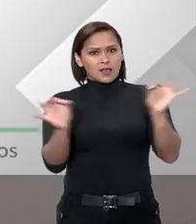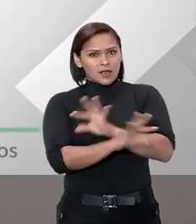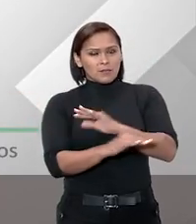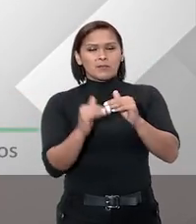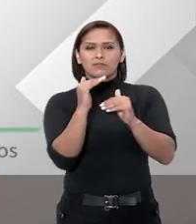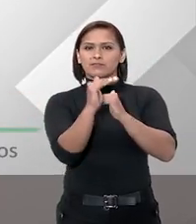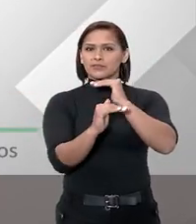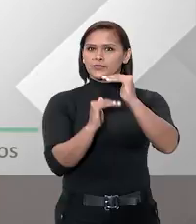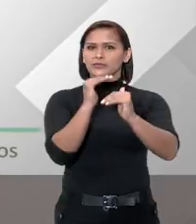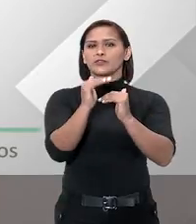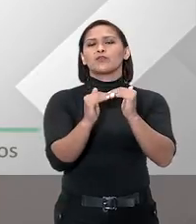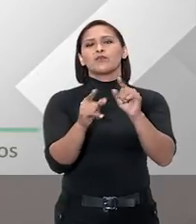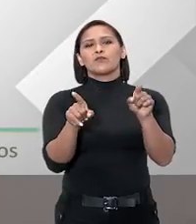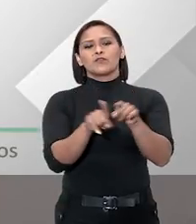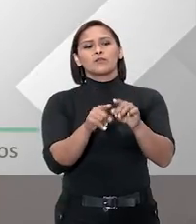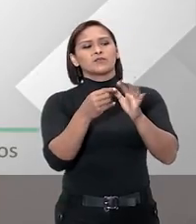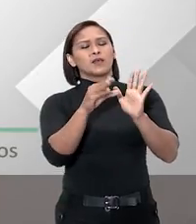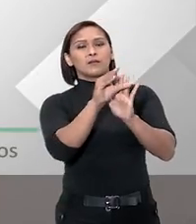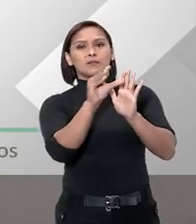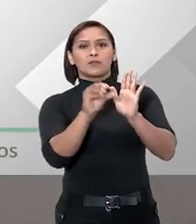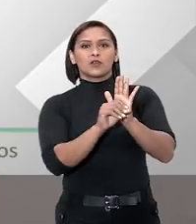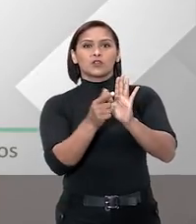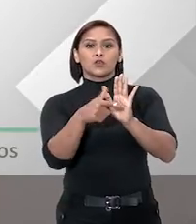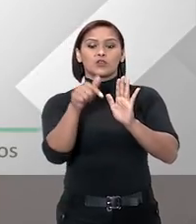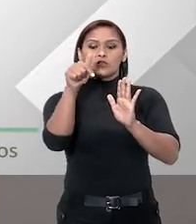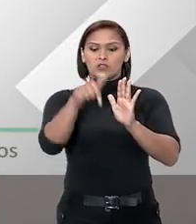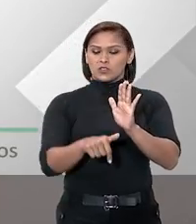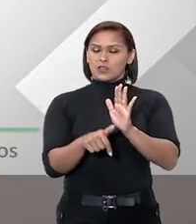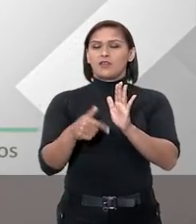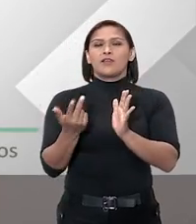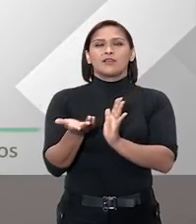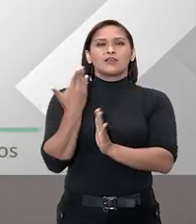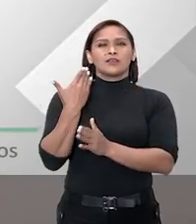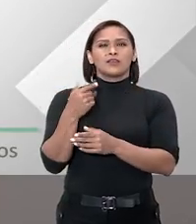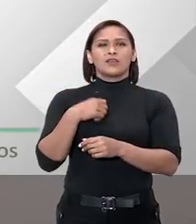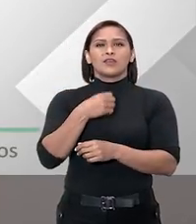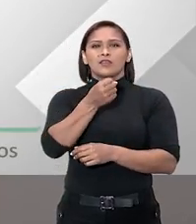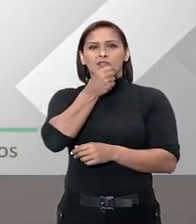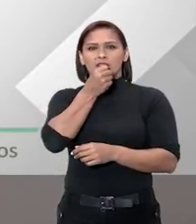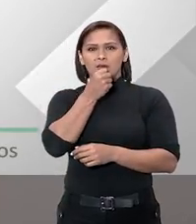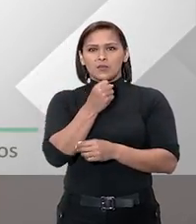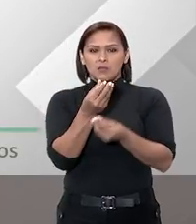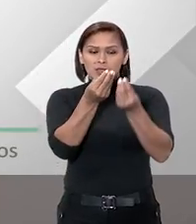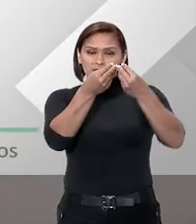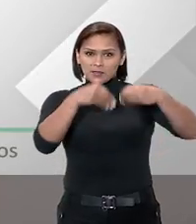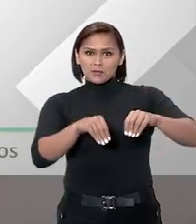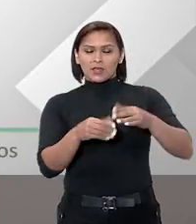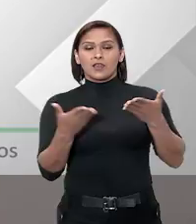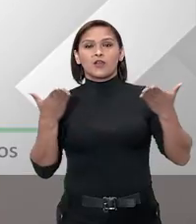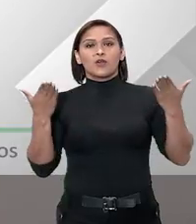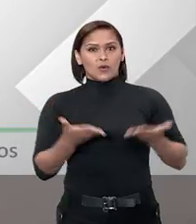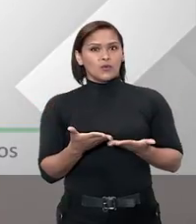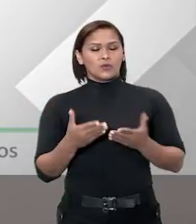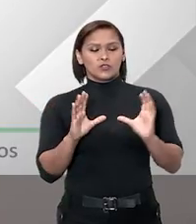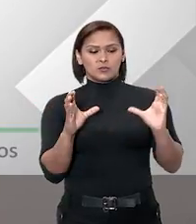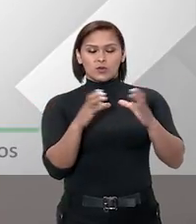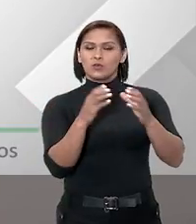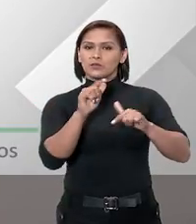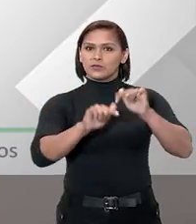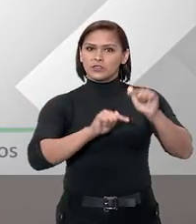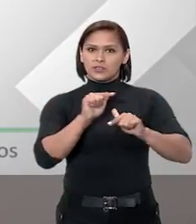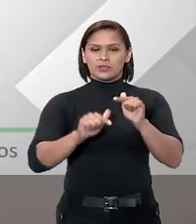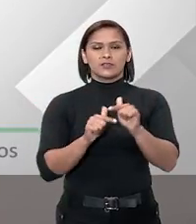então, desenvolvendo essa metodologia aqui, na época chamada Depoimento Sem Dano. Hoje, a minha